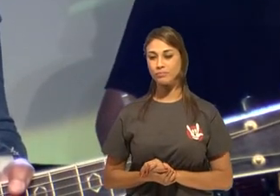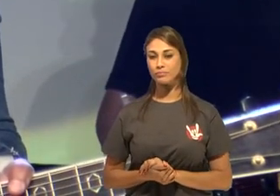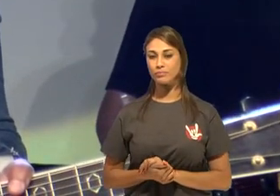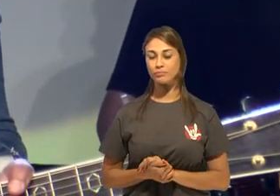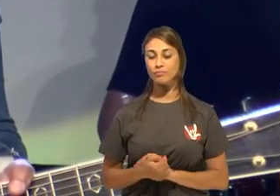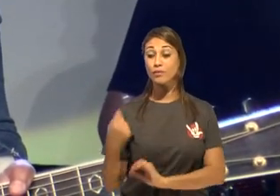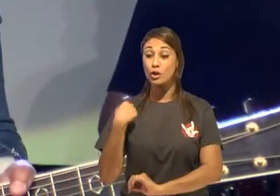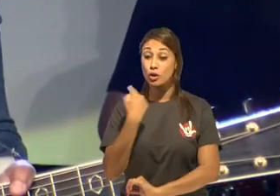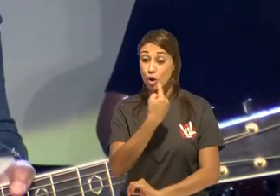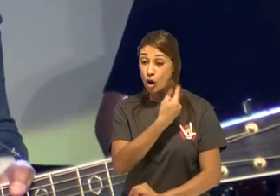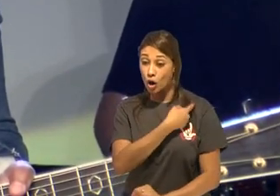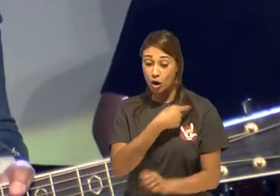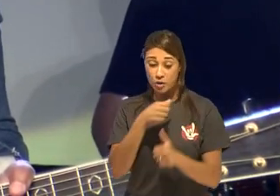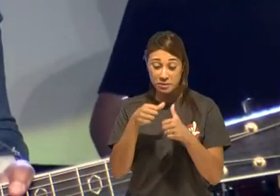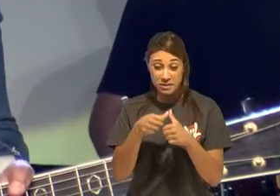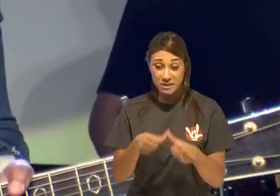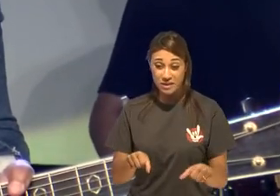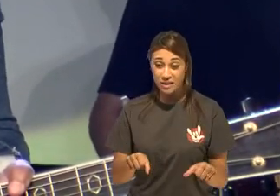eu sou.